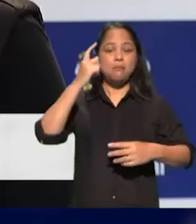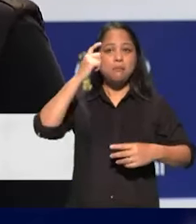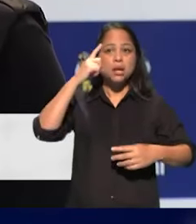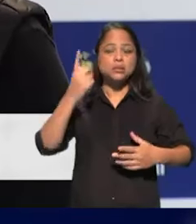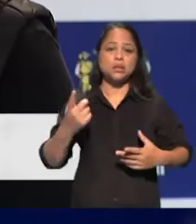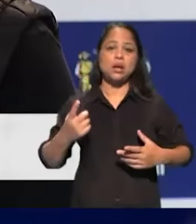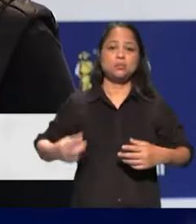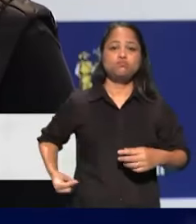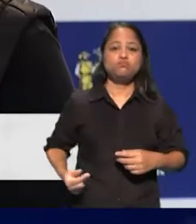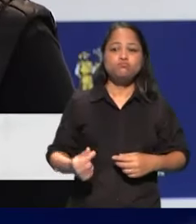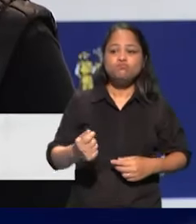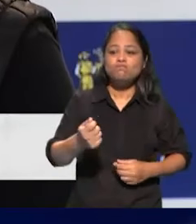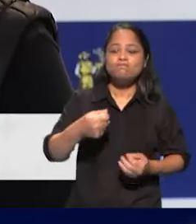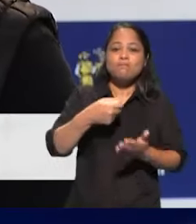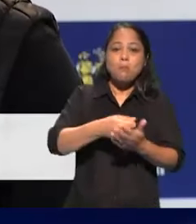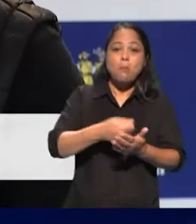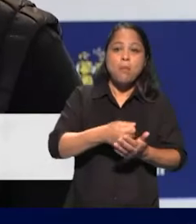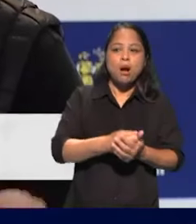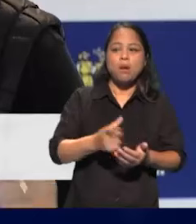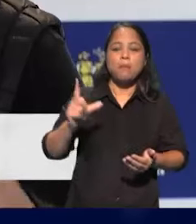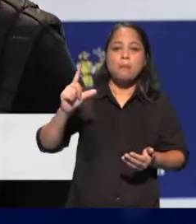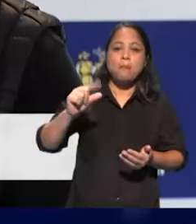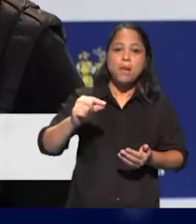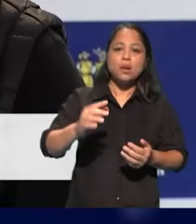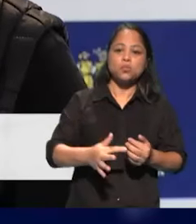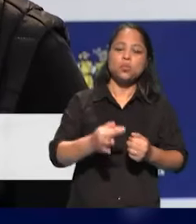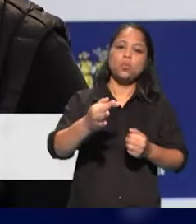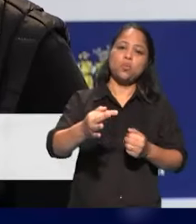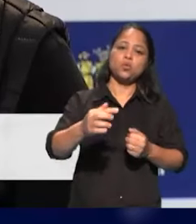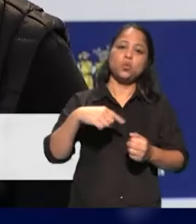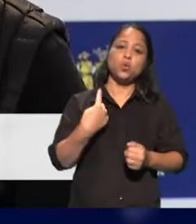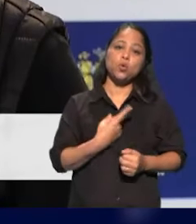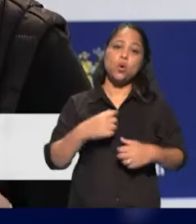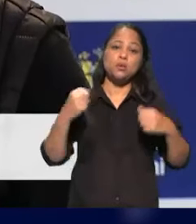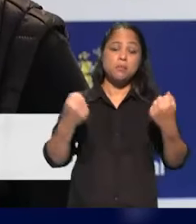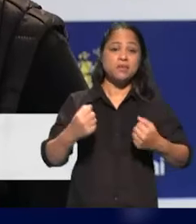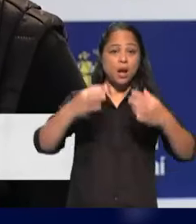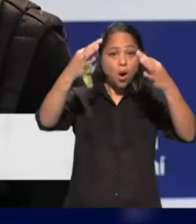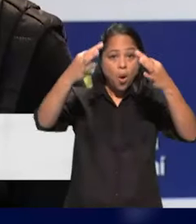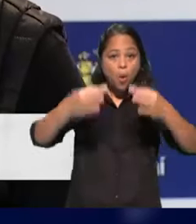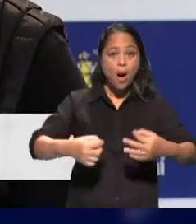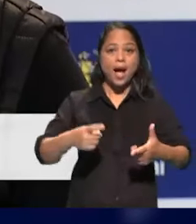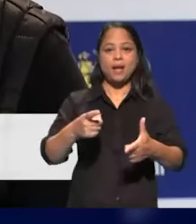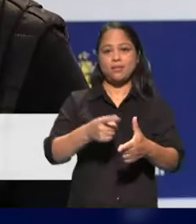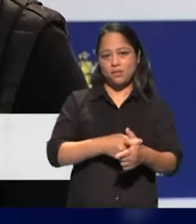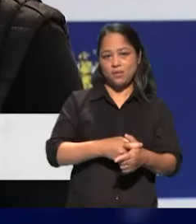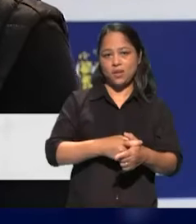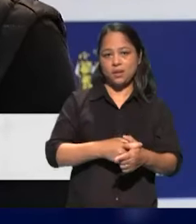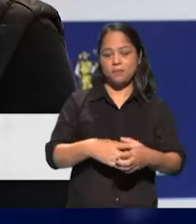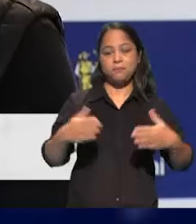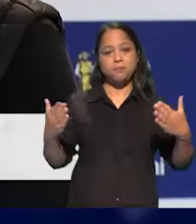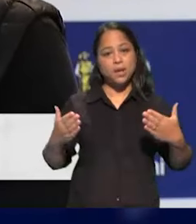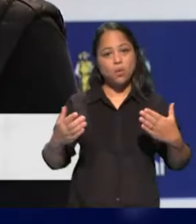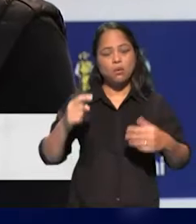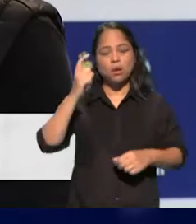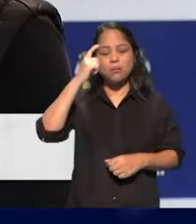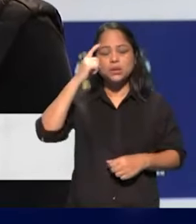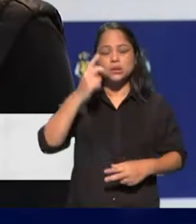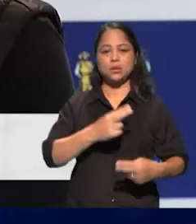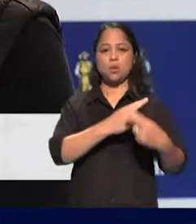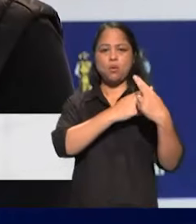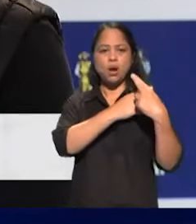despesas enfim para poder pagar futuramente e nenhuma cidade de honra os compromissos em dia mas a gente tá fazendo agora uma gestão muito